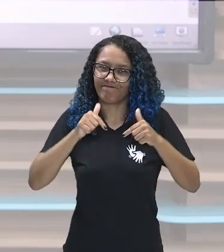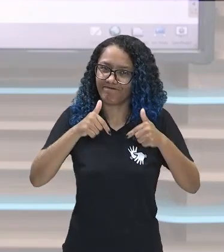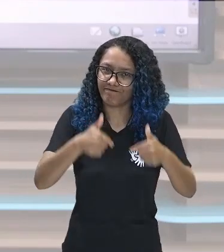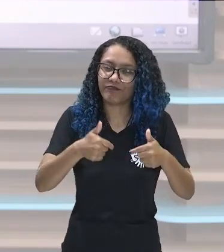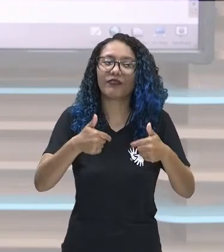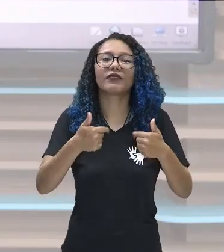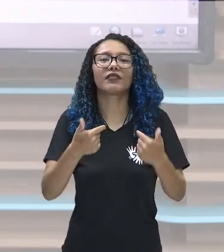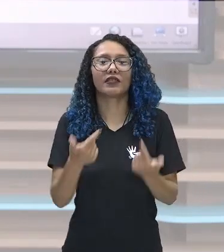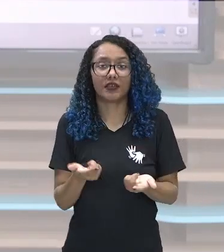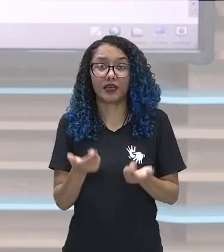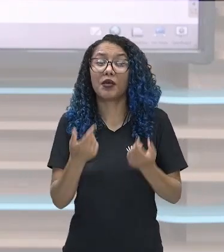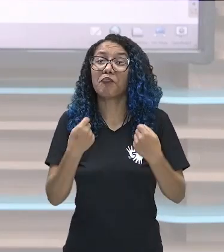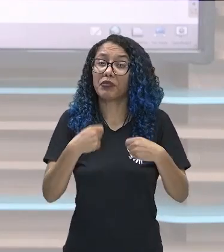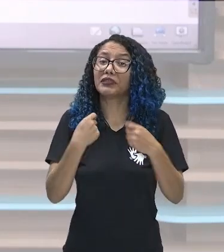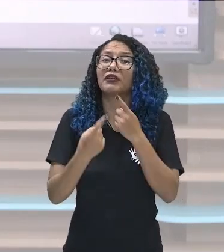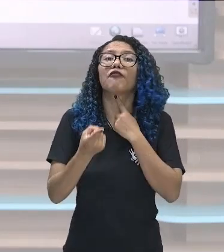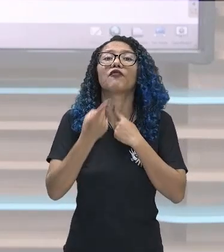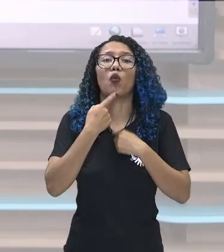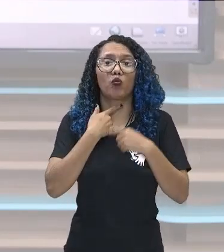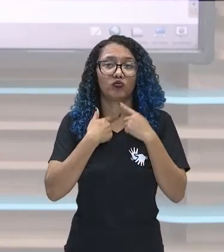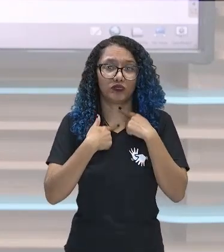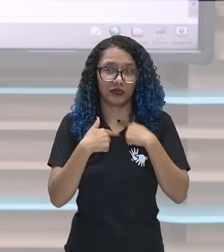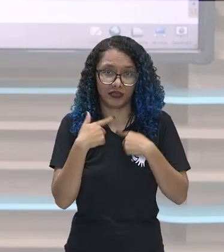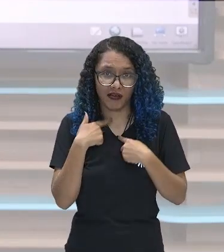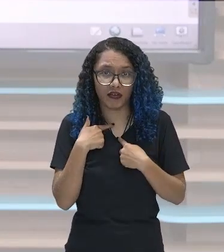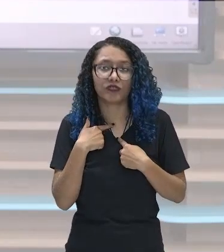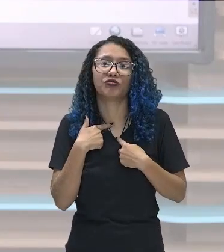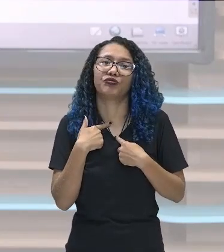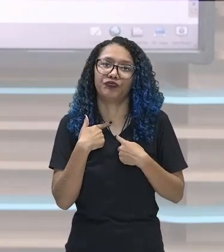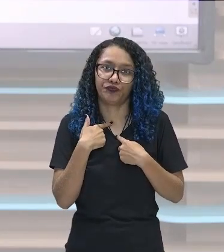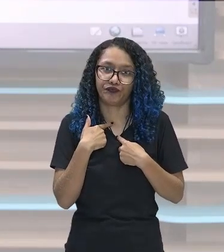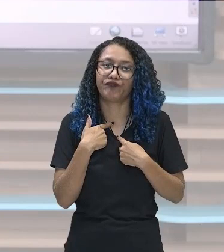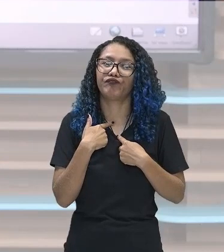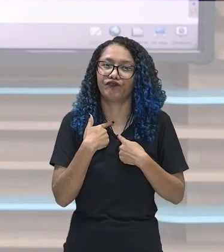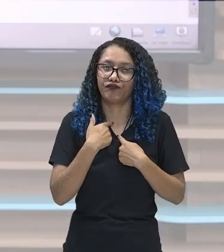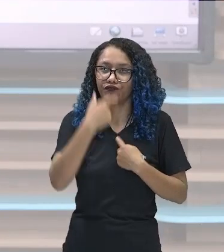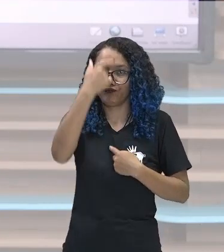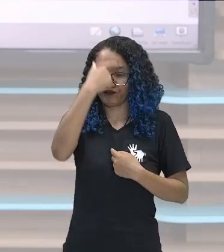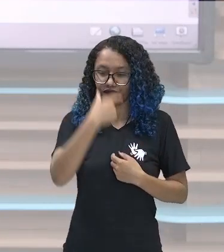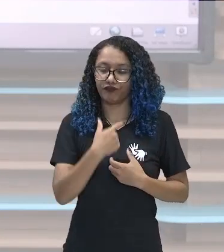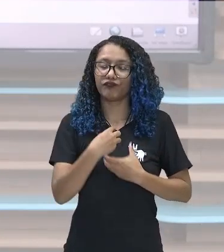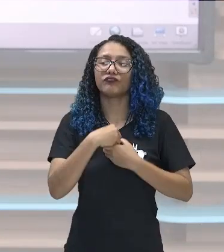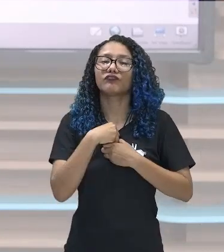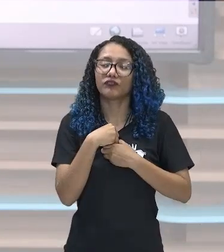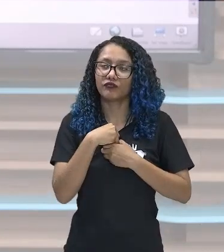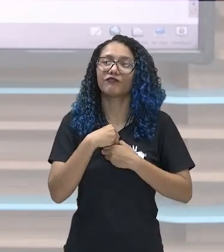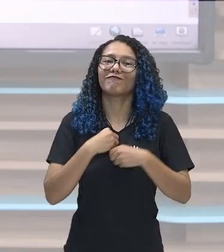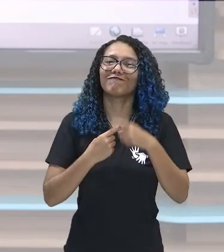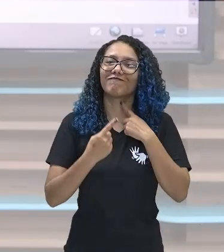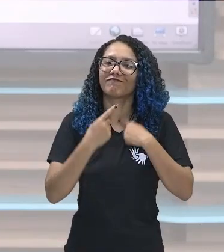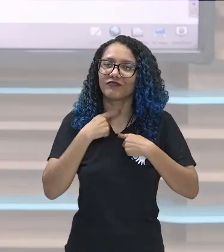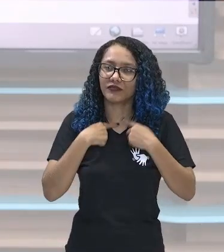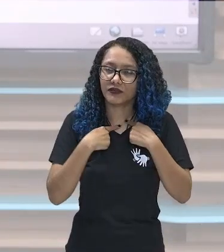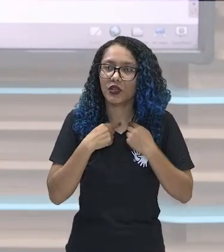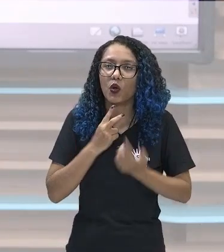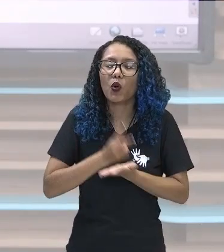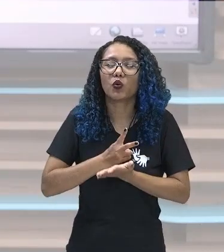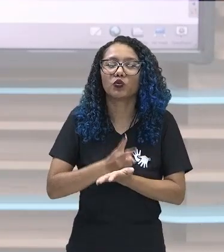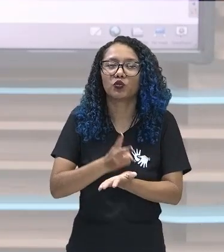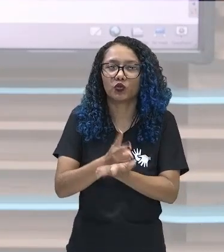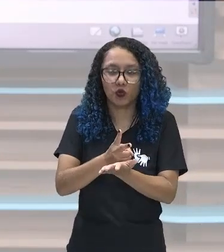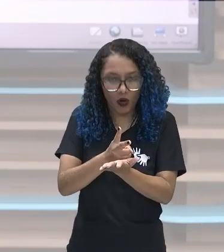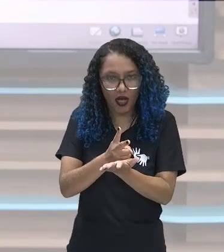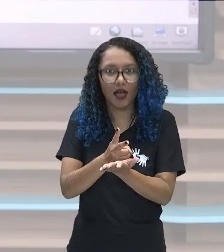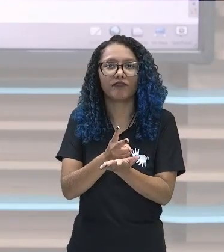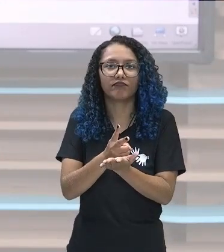tirar energias, né, energia do nosso organismo para que a gente possa continuar essa jornada, tá